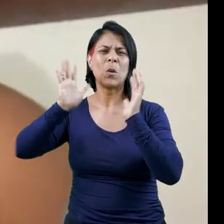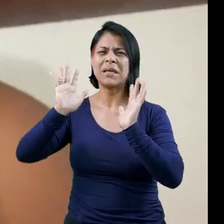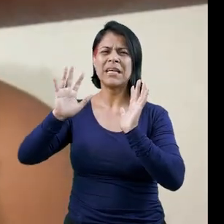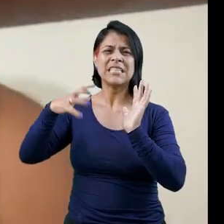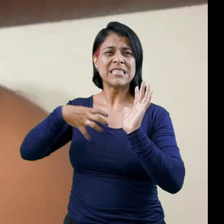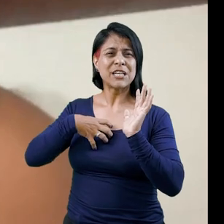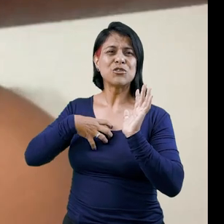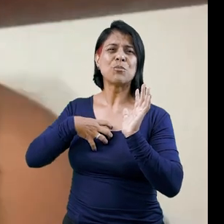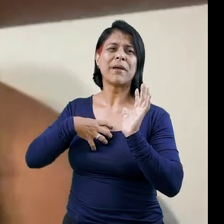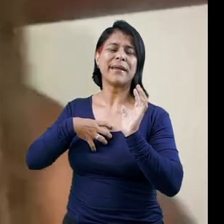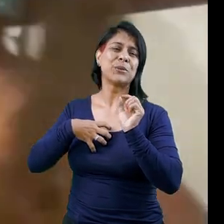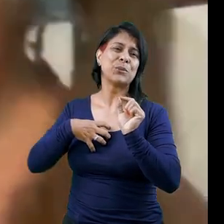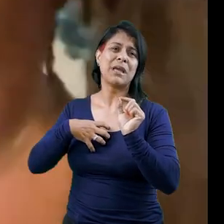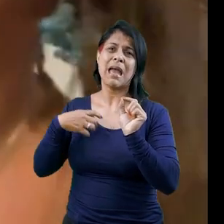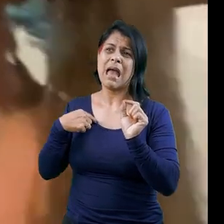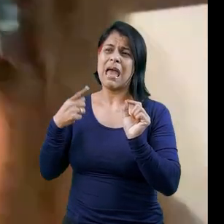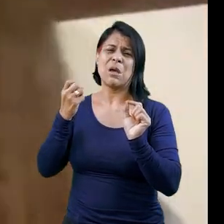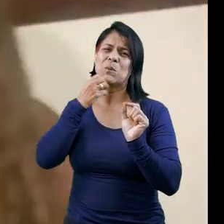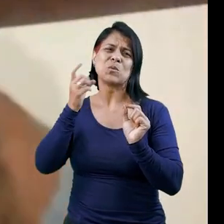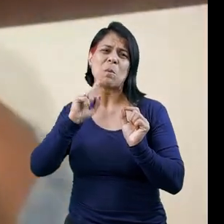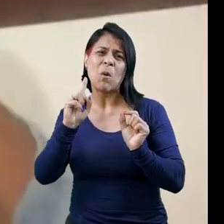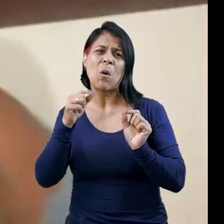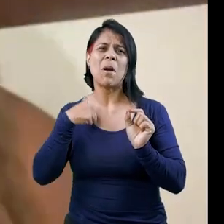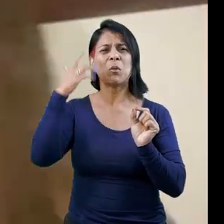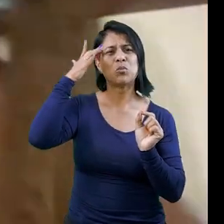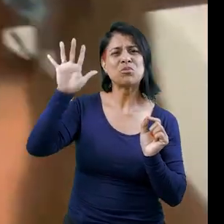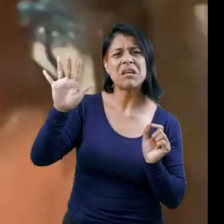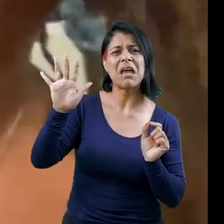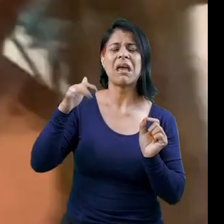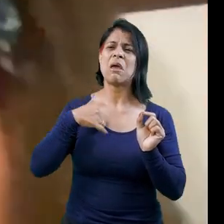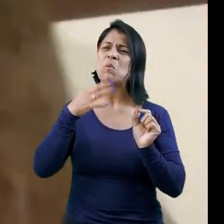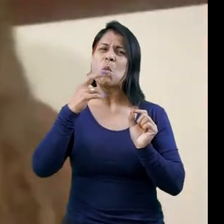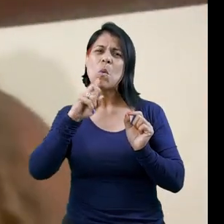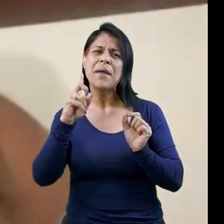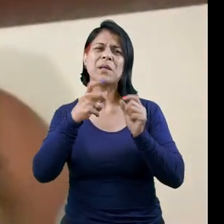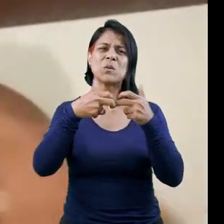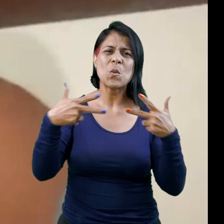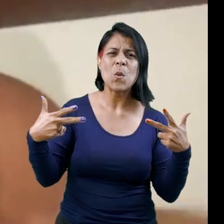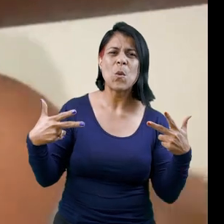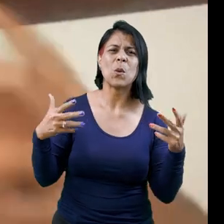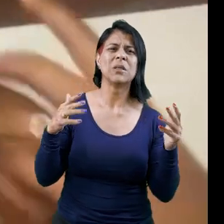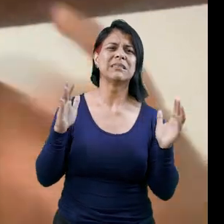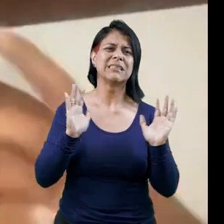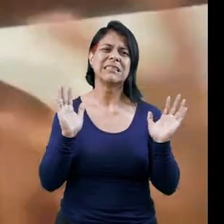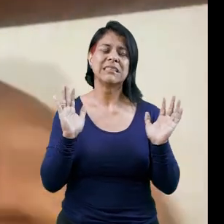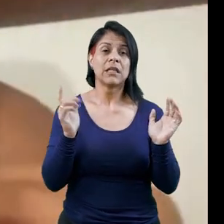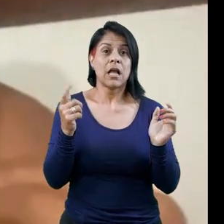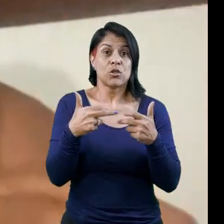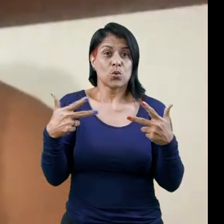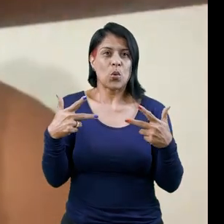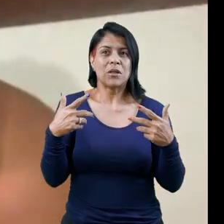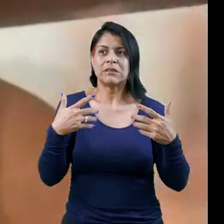esse sentimento de que eu não sou boa, ou eu não sei de muita coisa, eu não. Enfim, todas